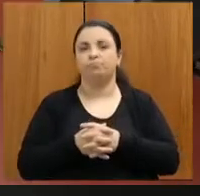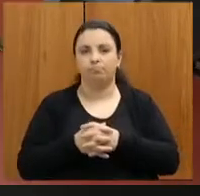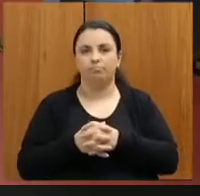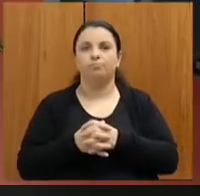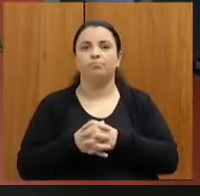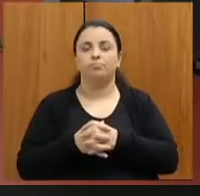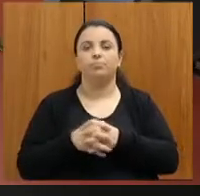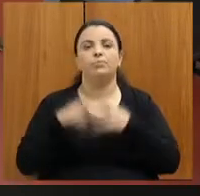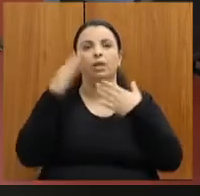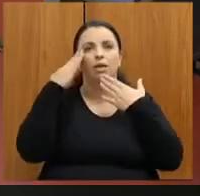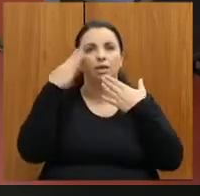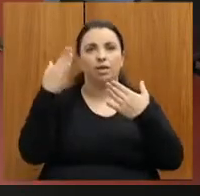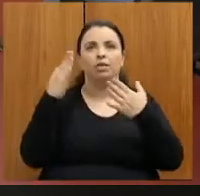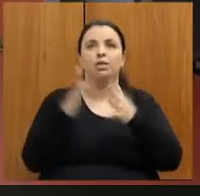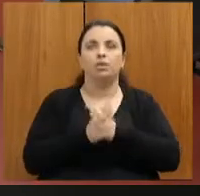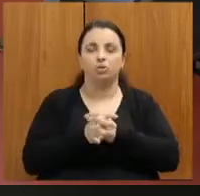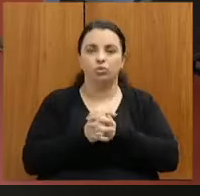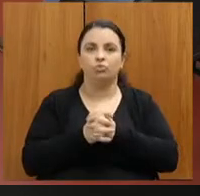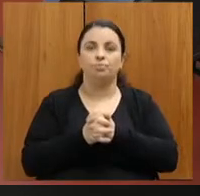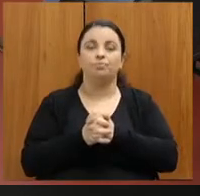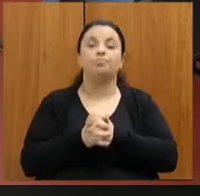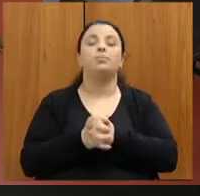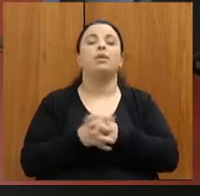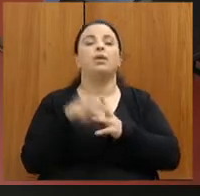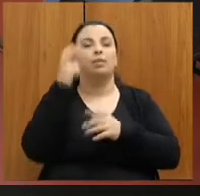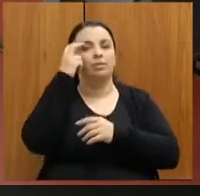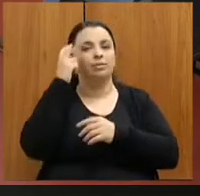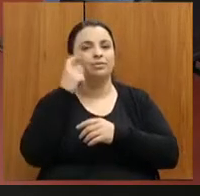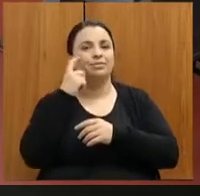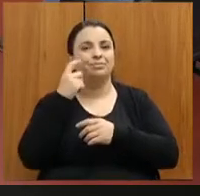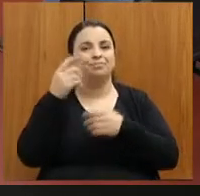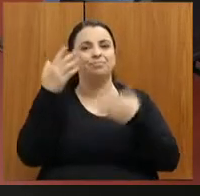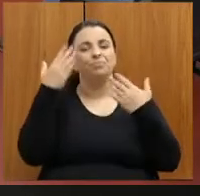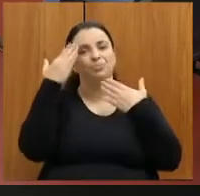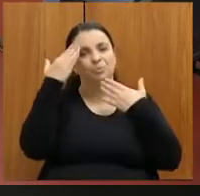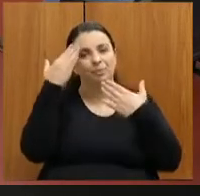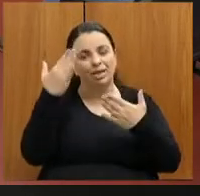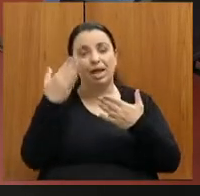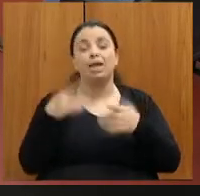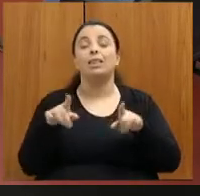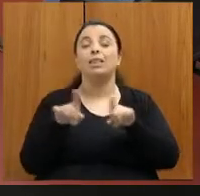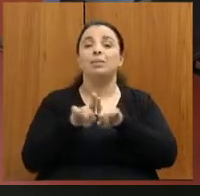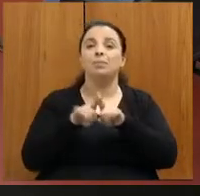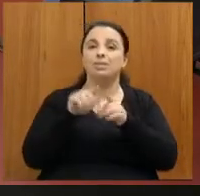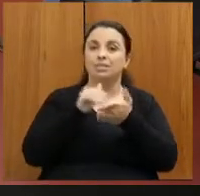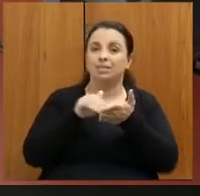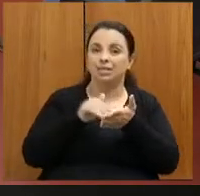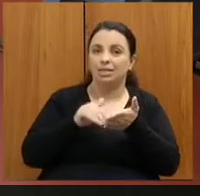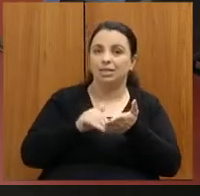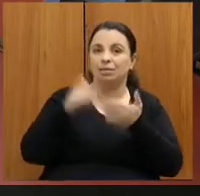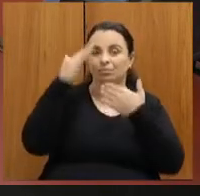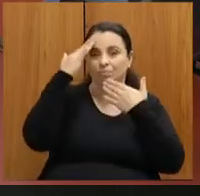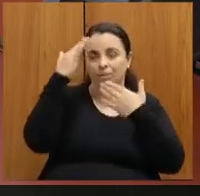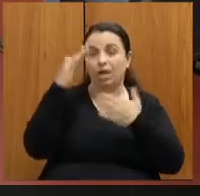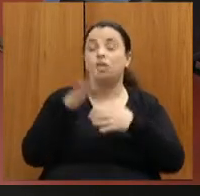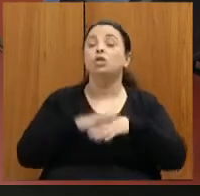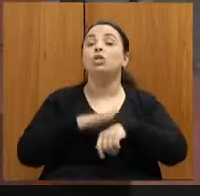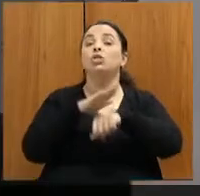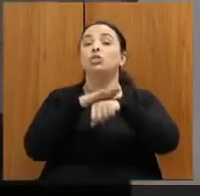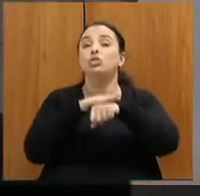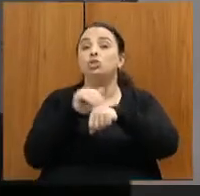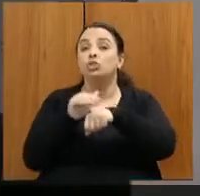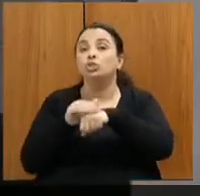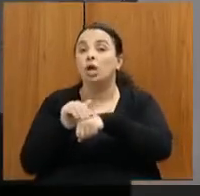agradece a participação do deputado José Guilherme do secretário também nesse momento e convoca convoca não